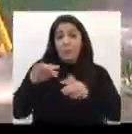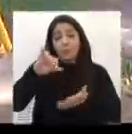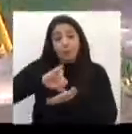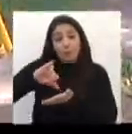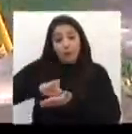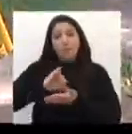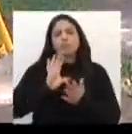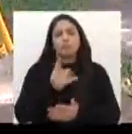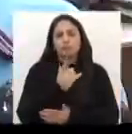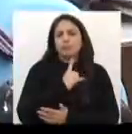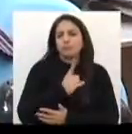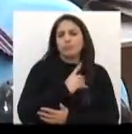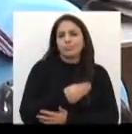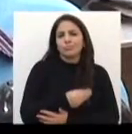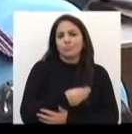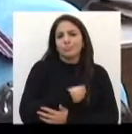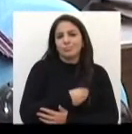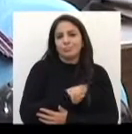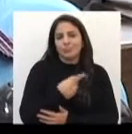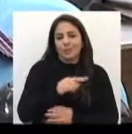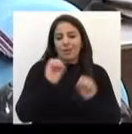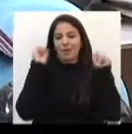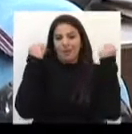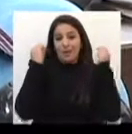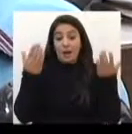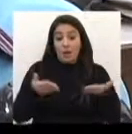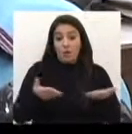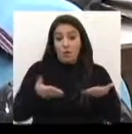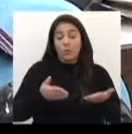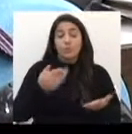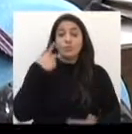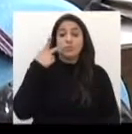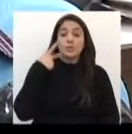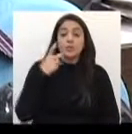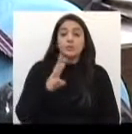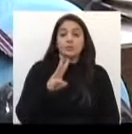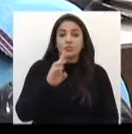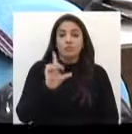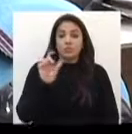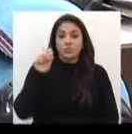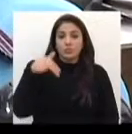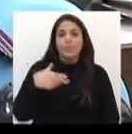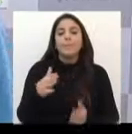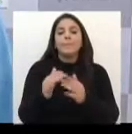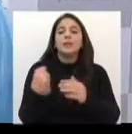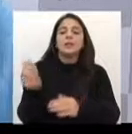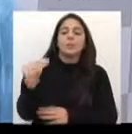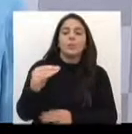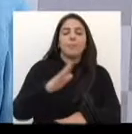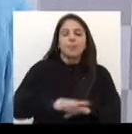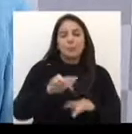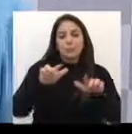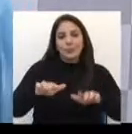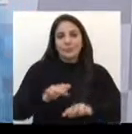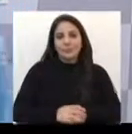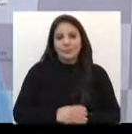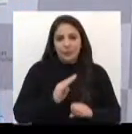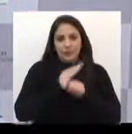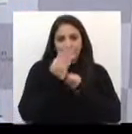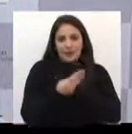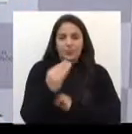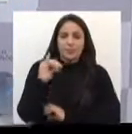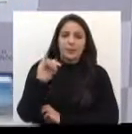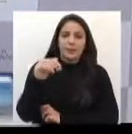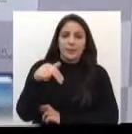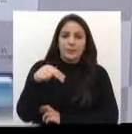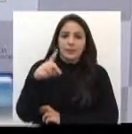os equipamentos. Agora, o socialista Wilson Liu pede a instalação em mais um local. No bairro Independente 2,